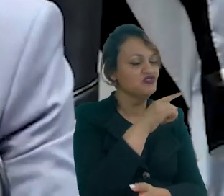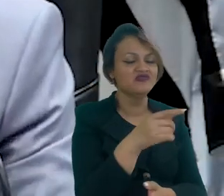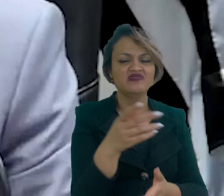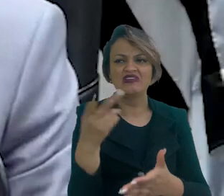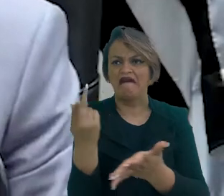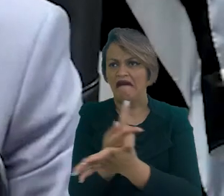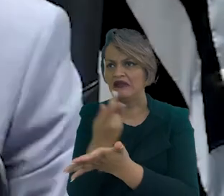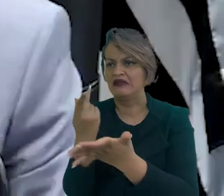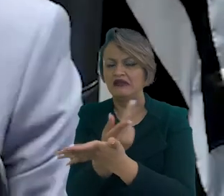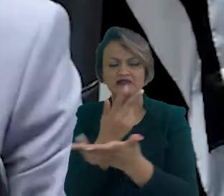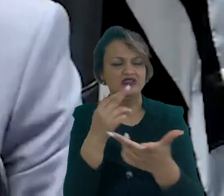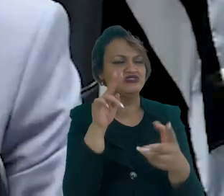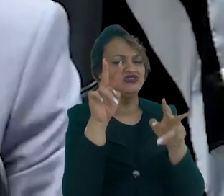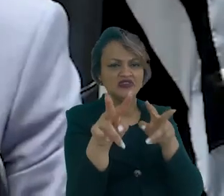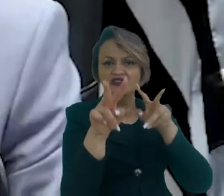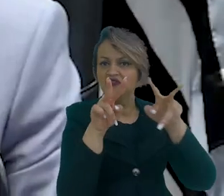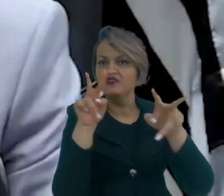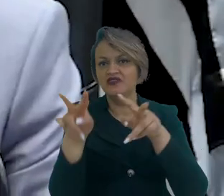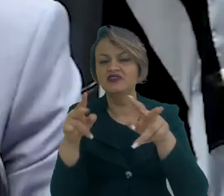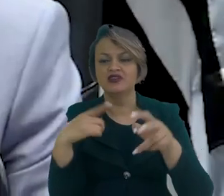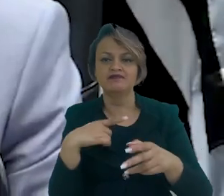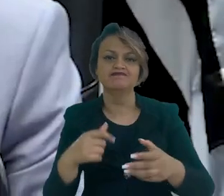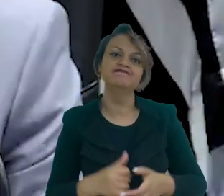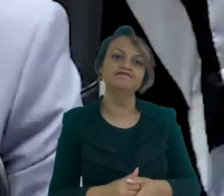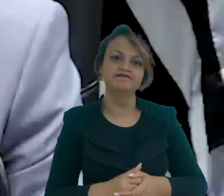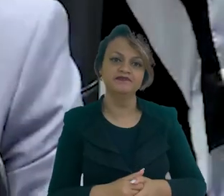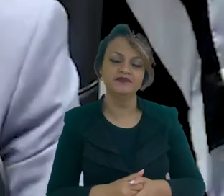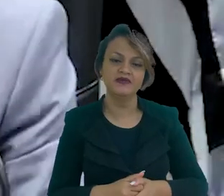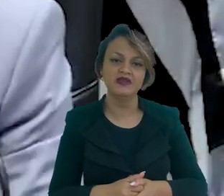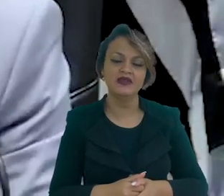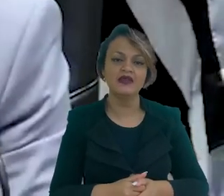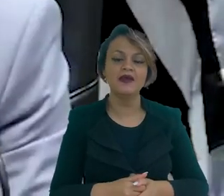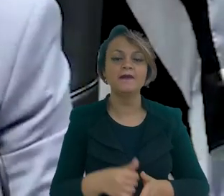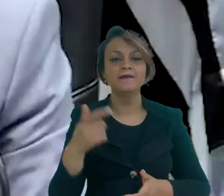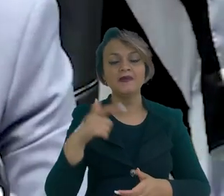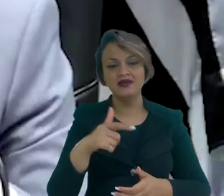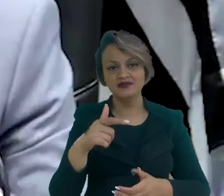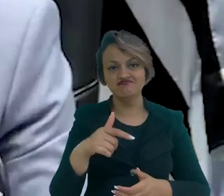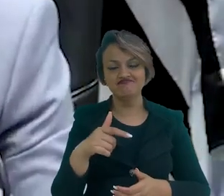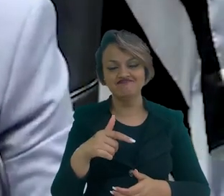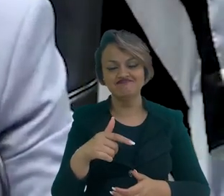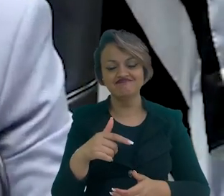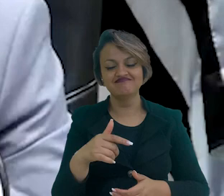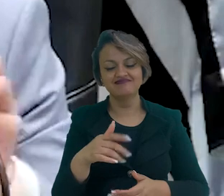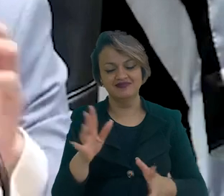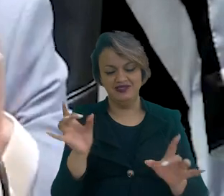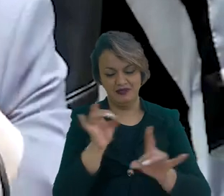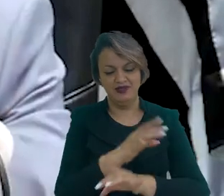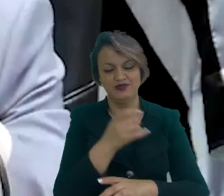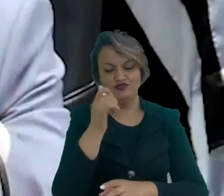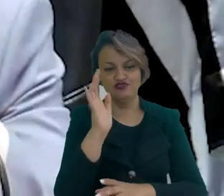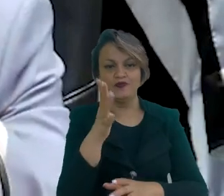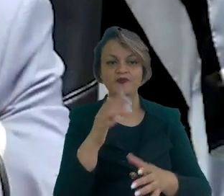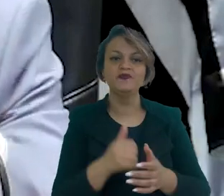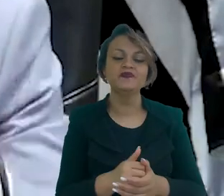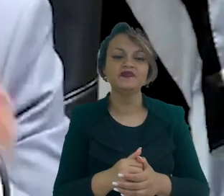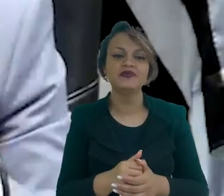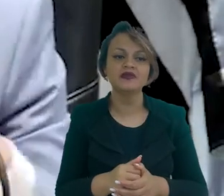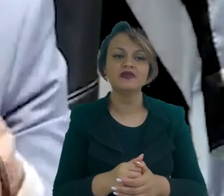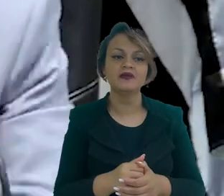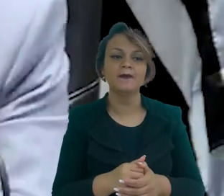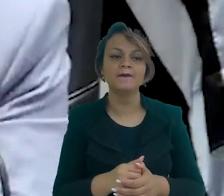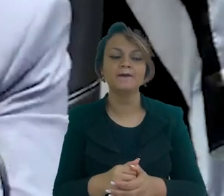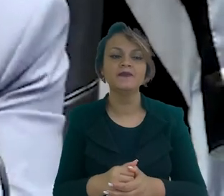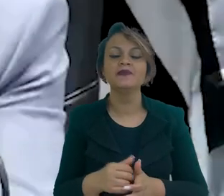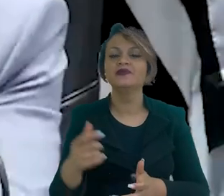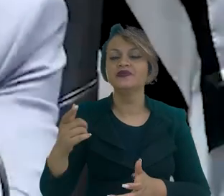furtar das reais Mas elas que nós estamos indo concluindo eu queria fazer uma menção E essa